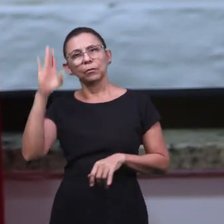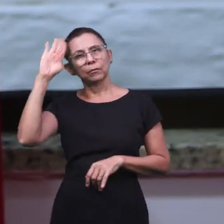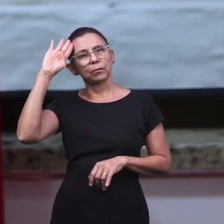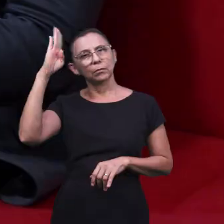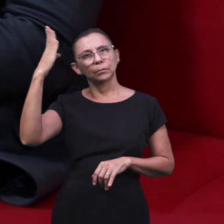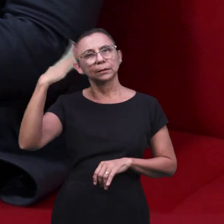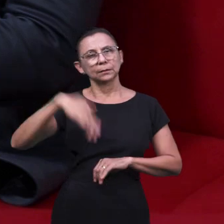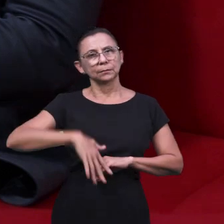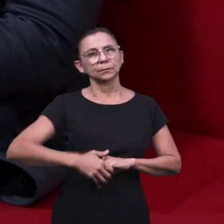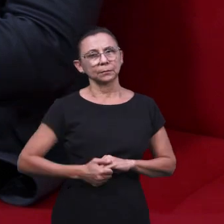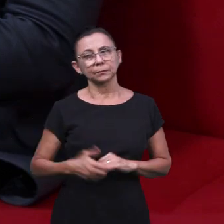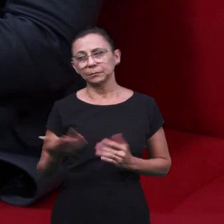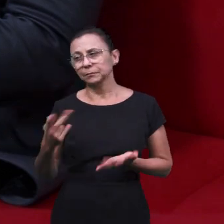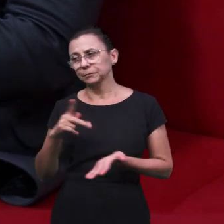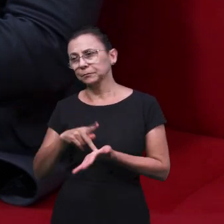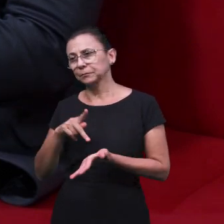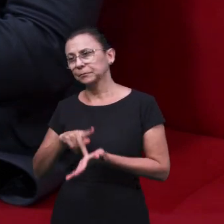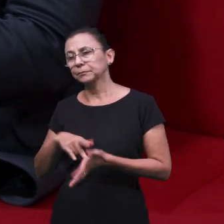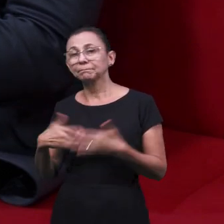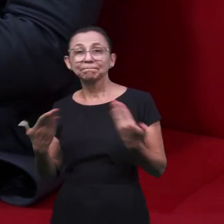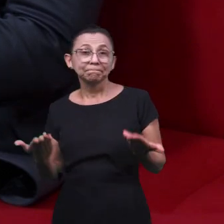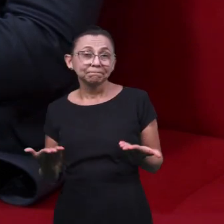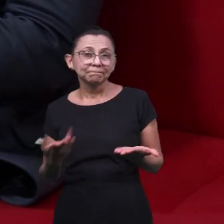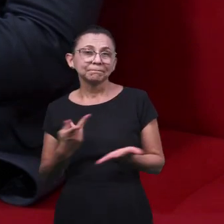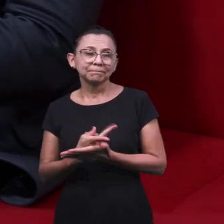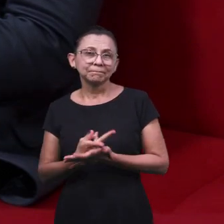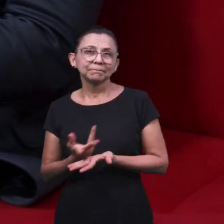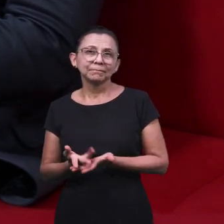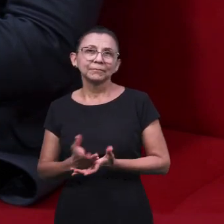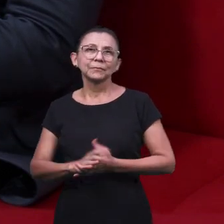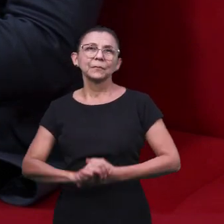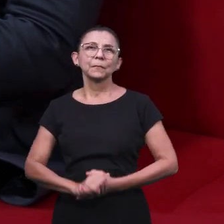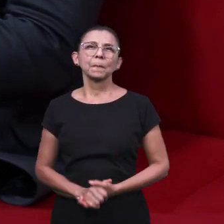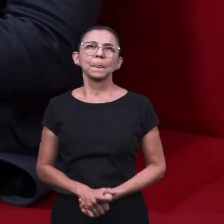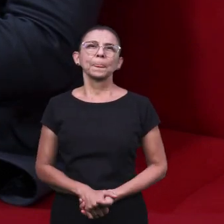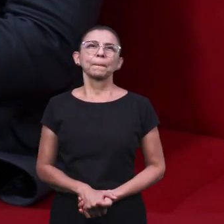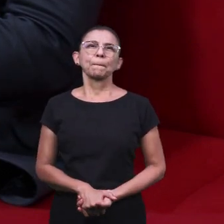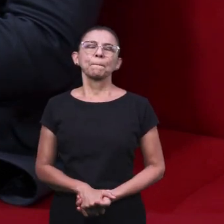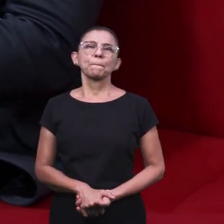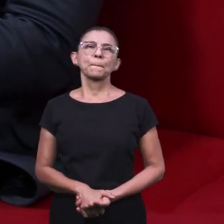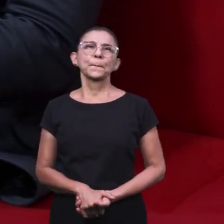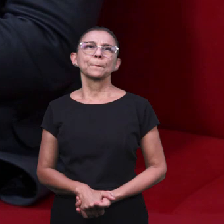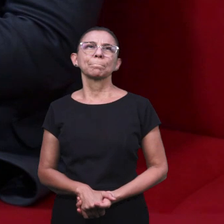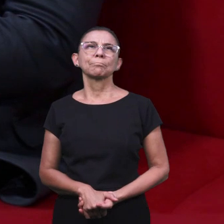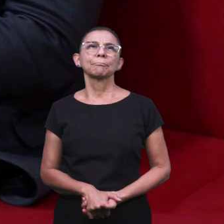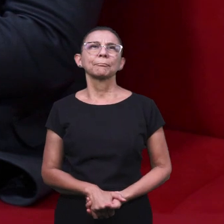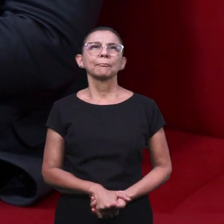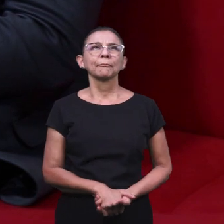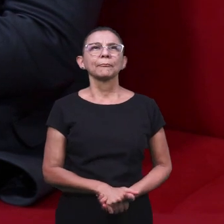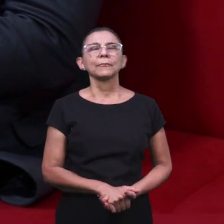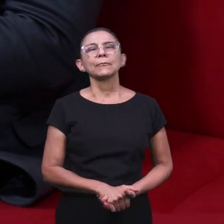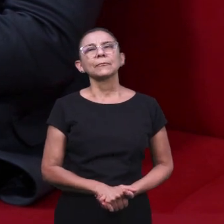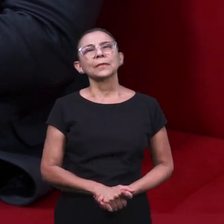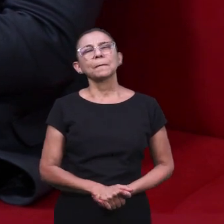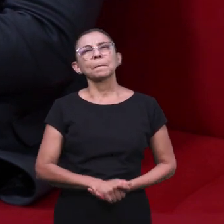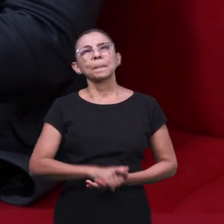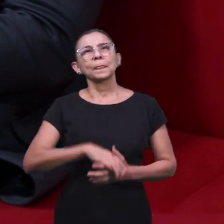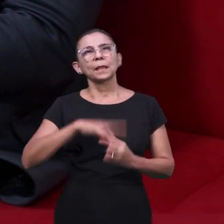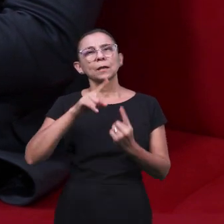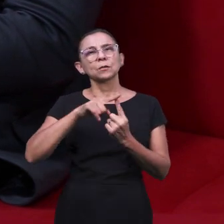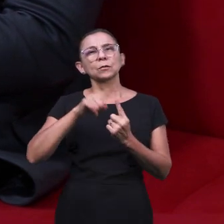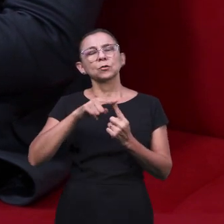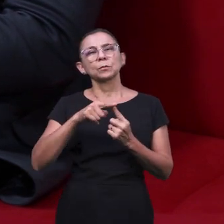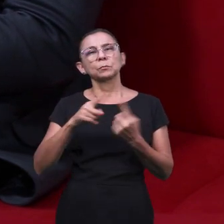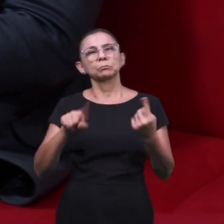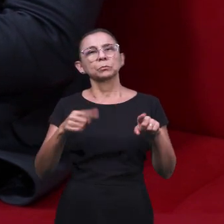coral, né? Então, foi isso aí. E nesse tipo de repertório é que eu transito mais. E esse